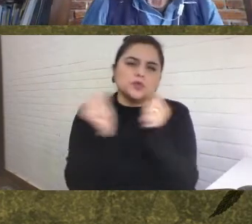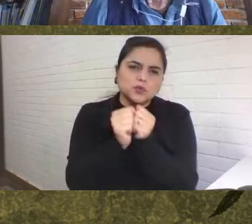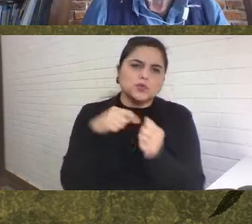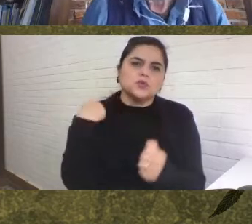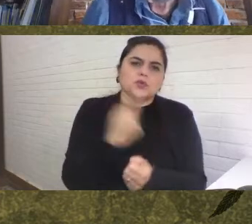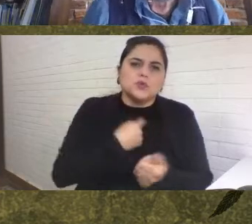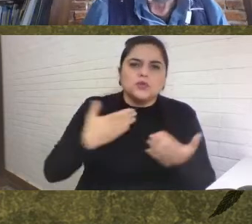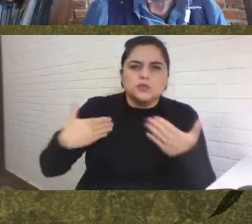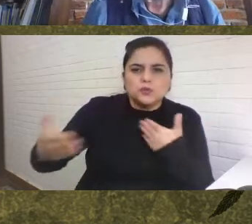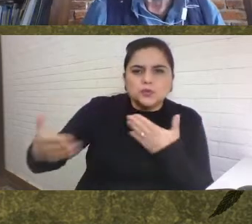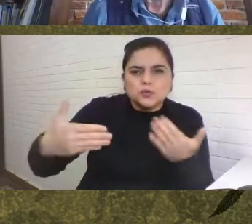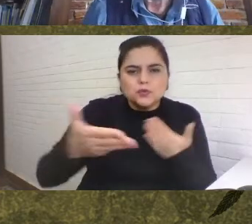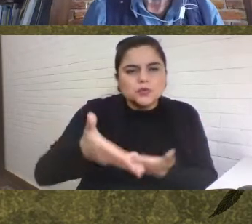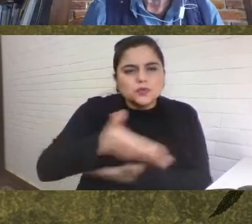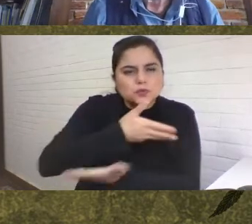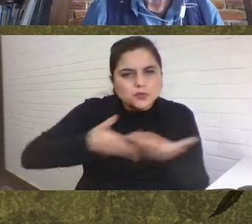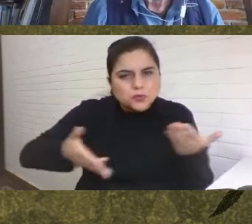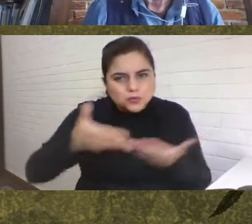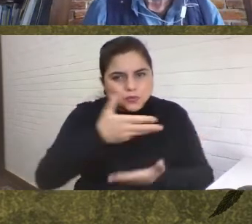tarde.